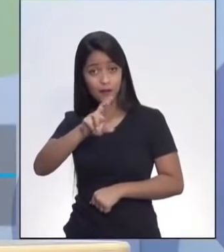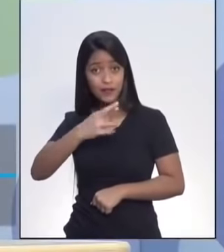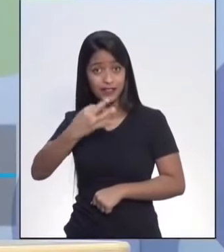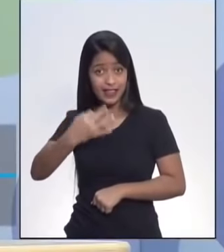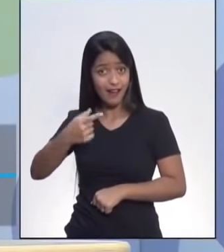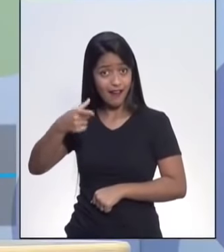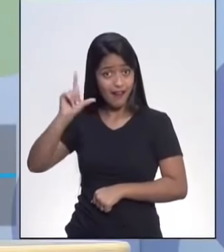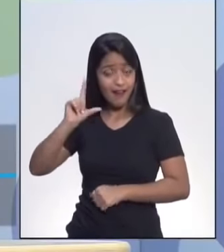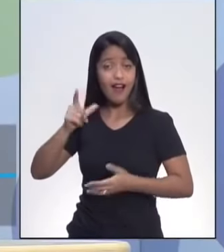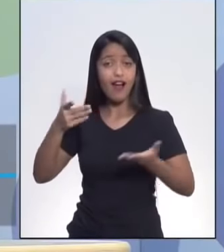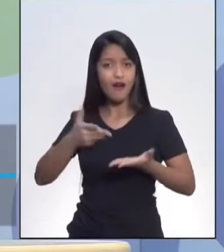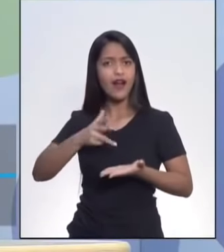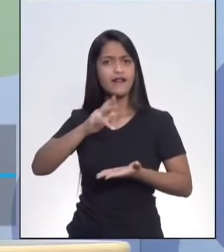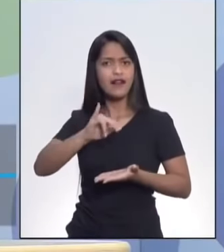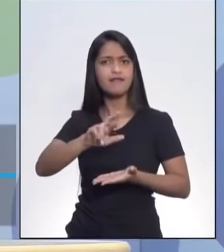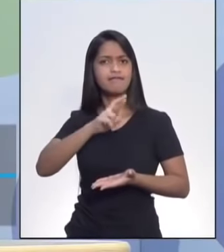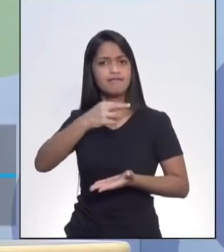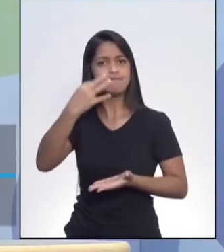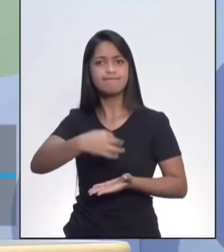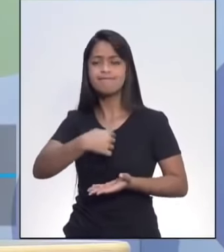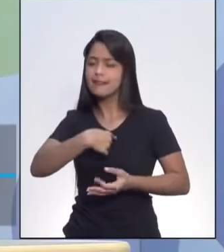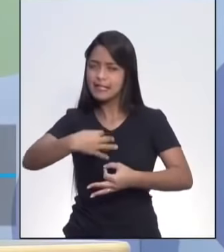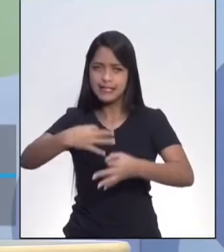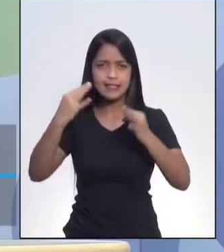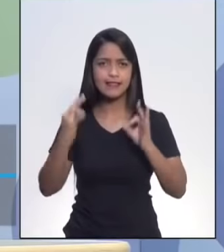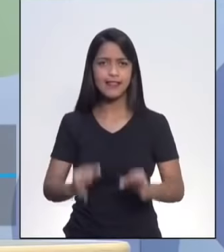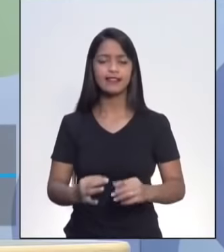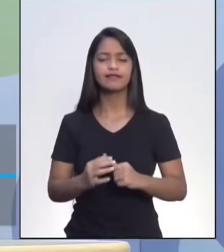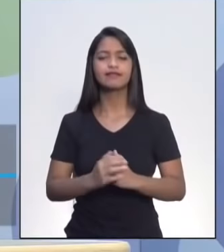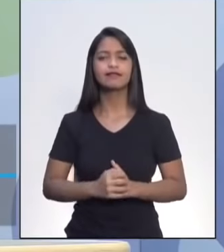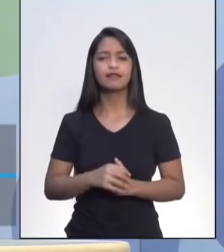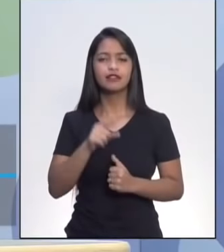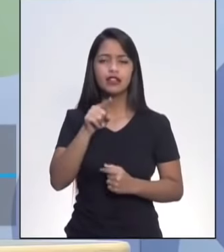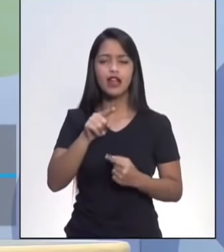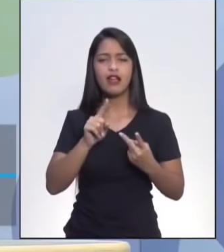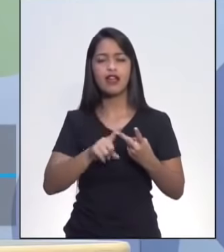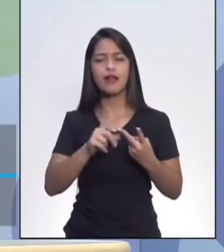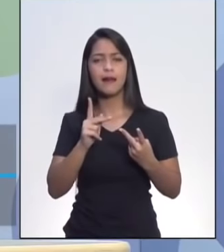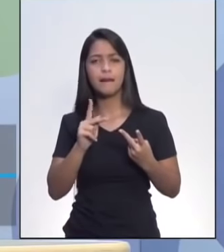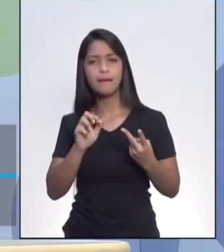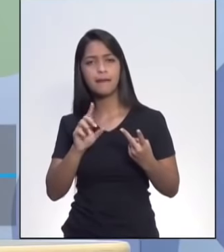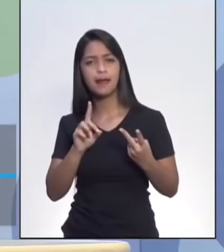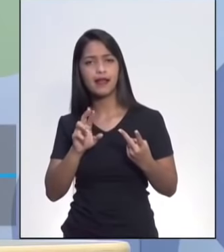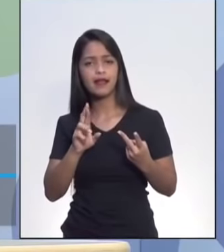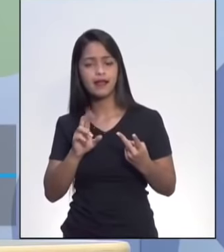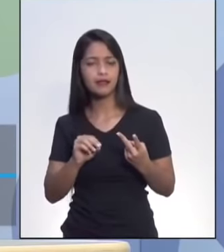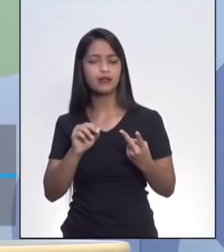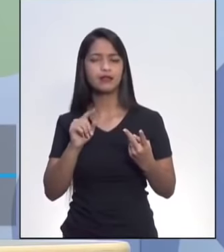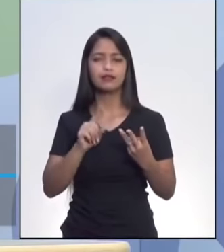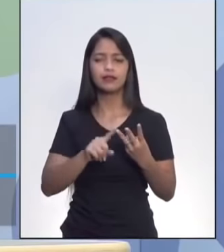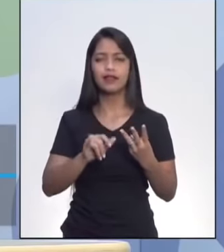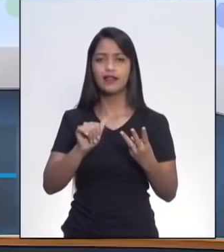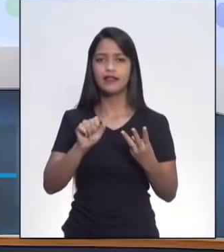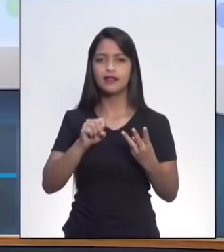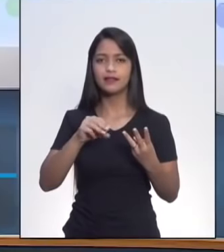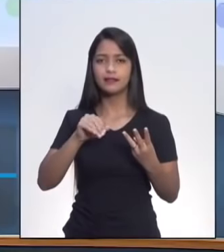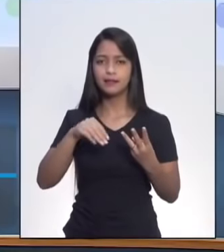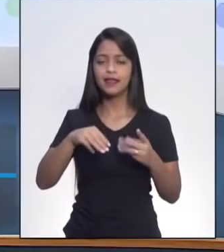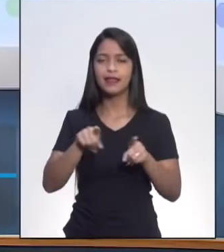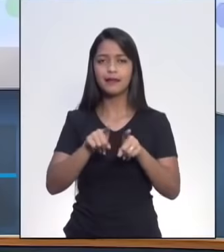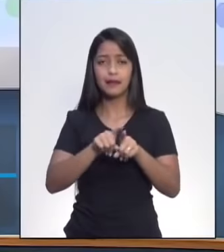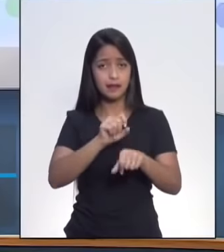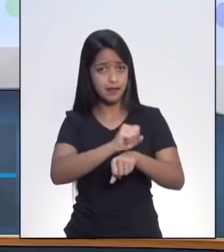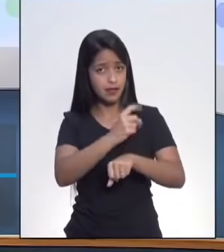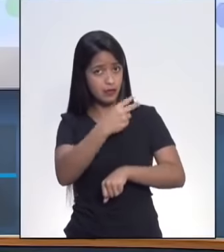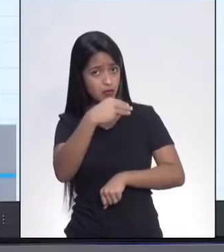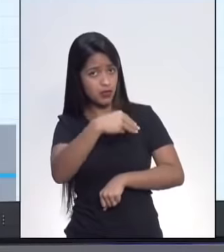também vai acertar. Eu não tenho dúvida disso. Você, o Pedro Moreira e a Yasmin. 2 minutinhos